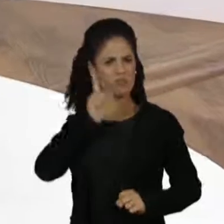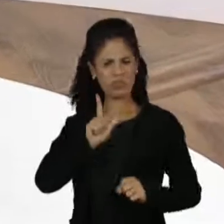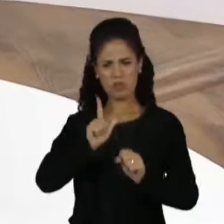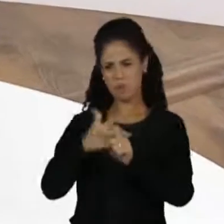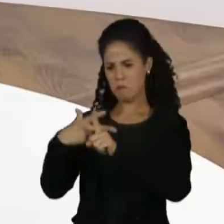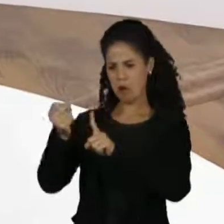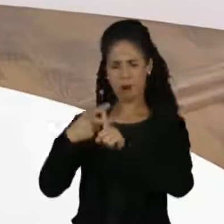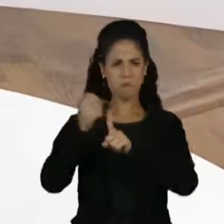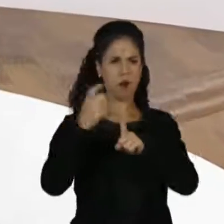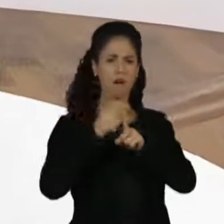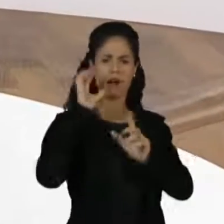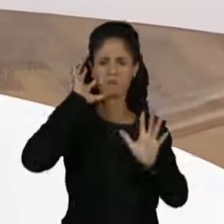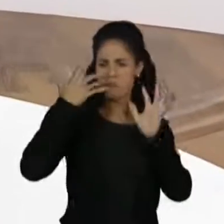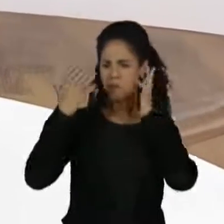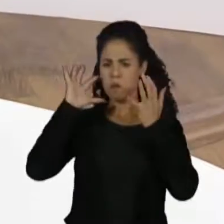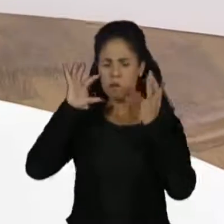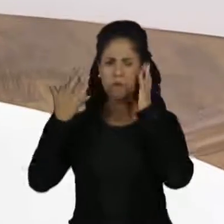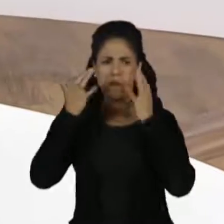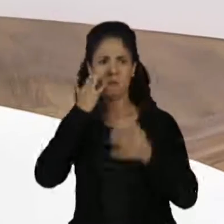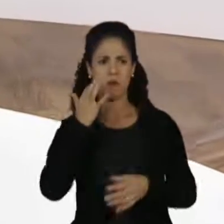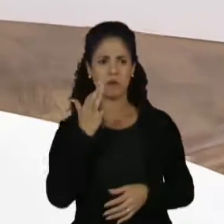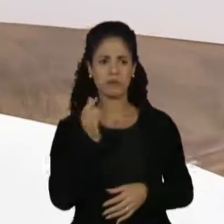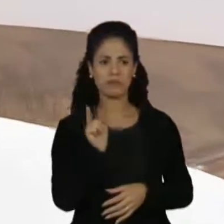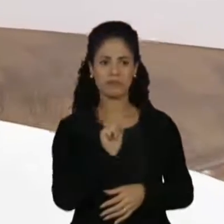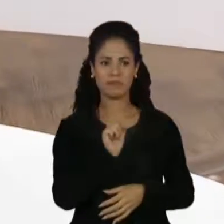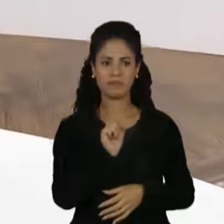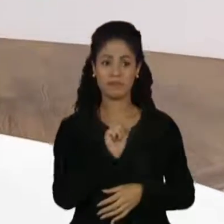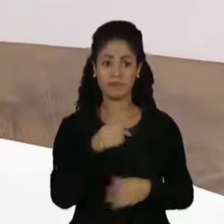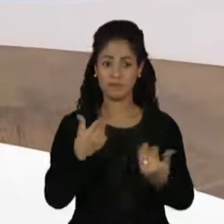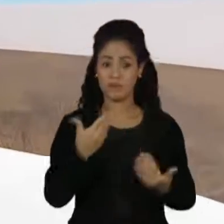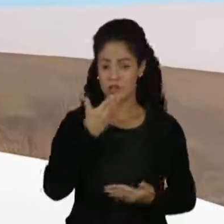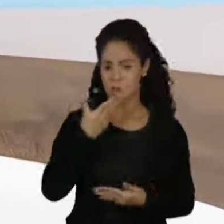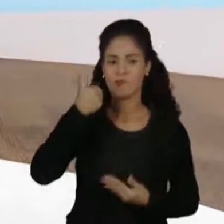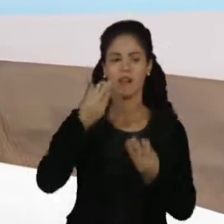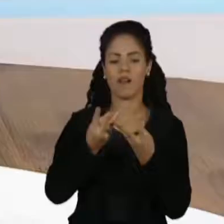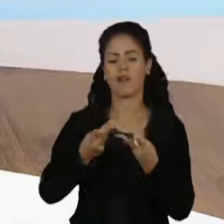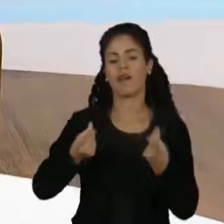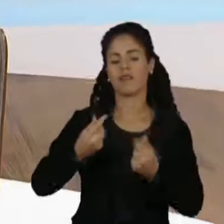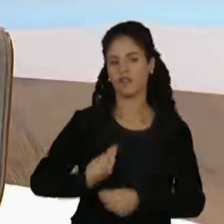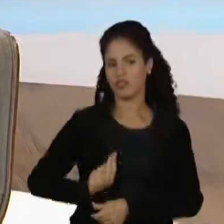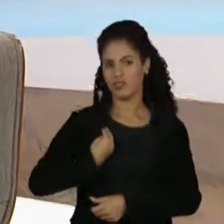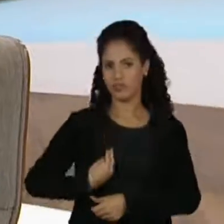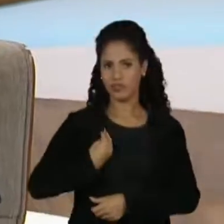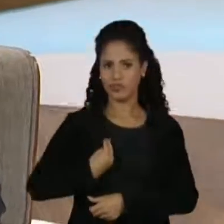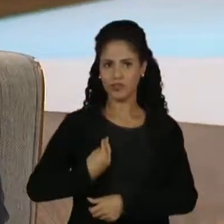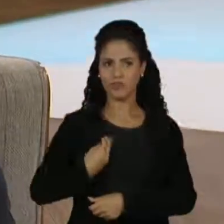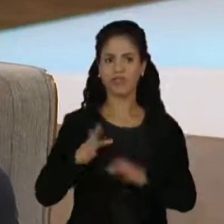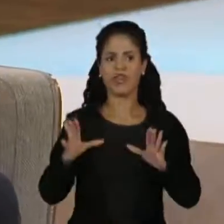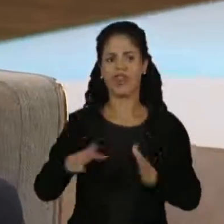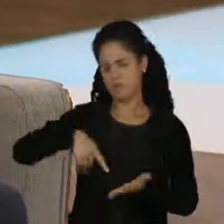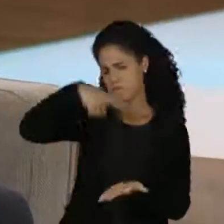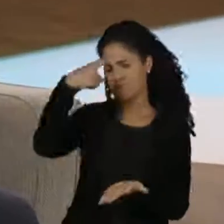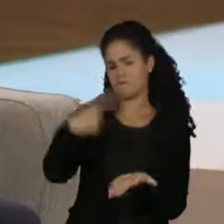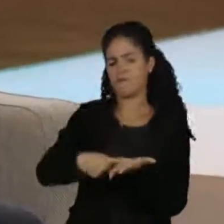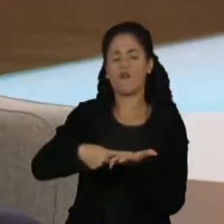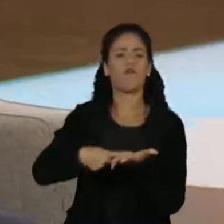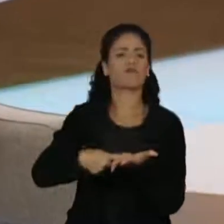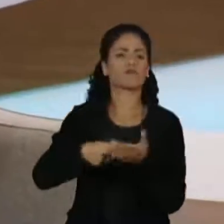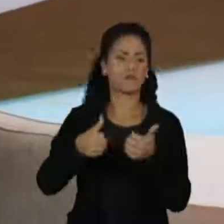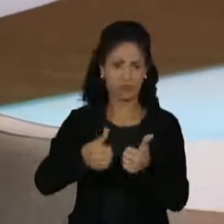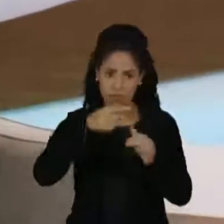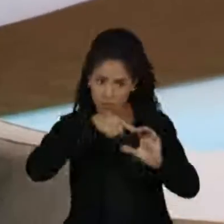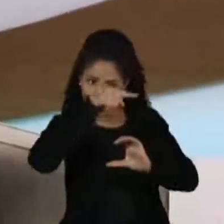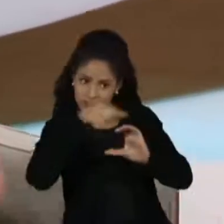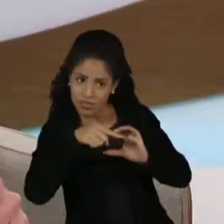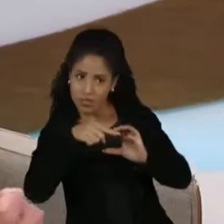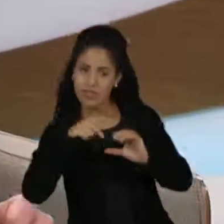grandes segredos da natureza e, portanto, melhorar a qualidade de vida da humanidade. Essa é a missão, em princípio, da ciência, aquela